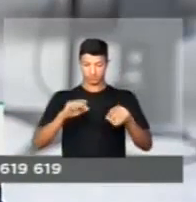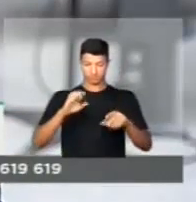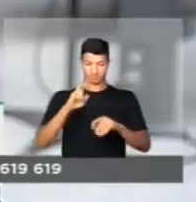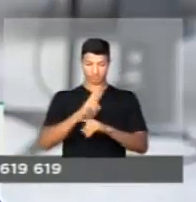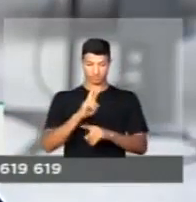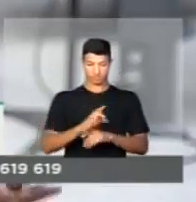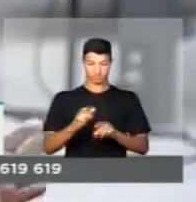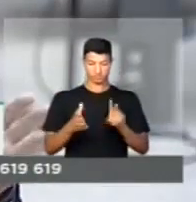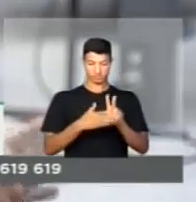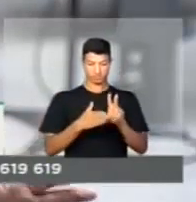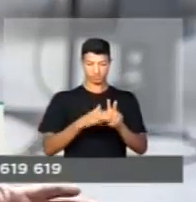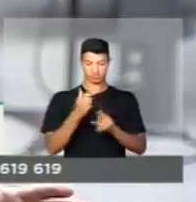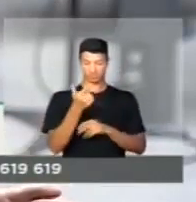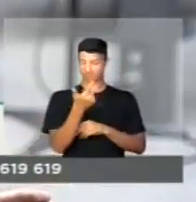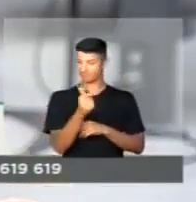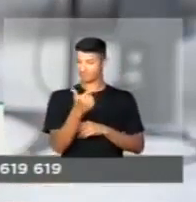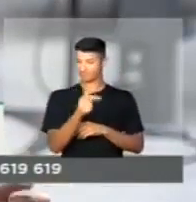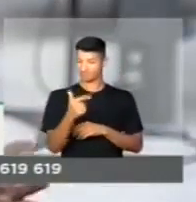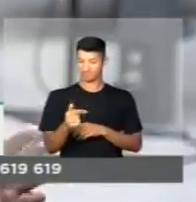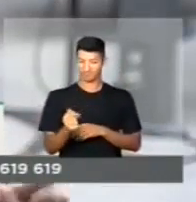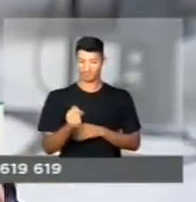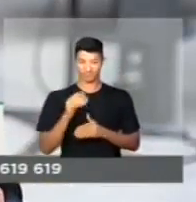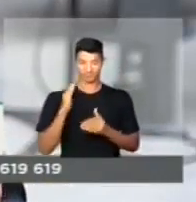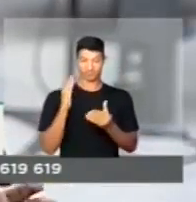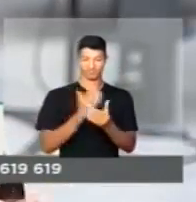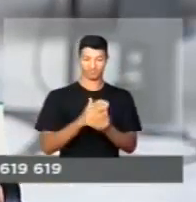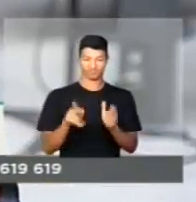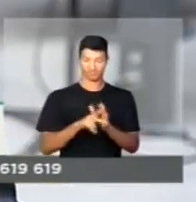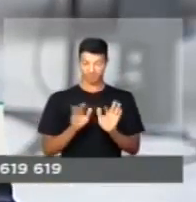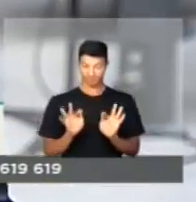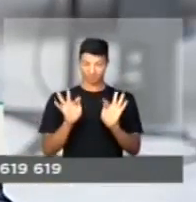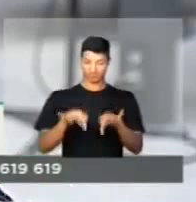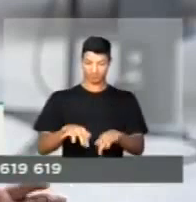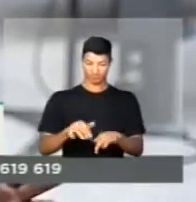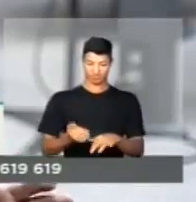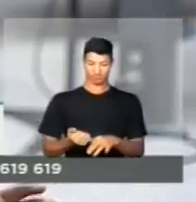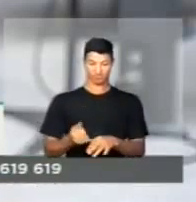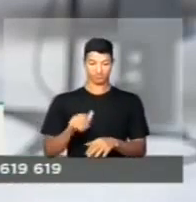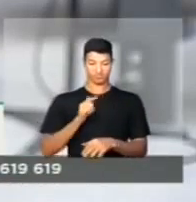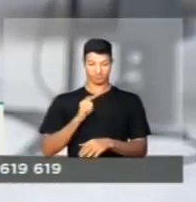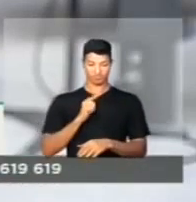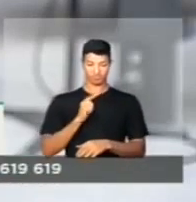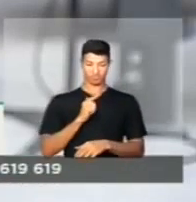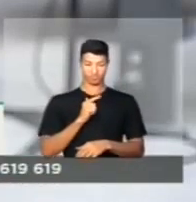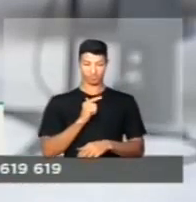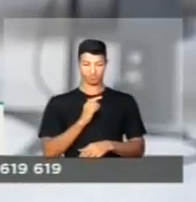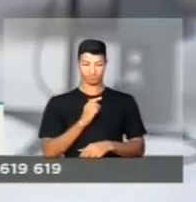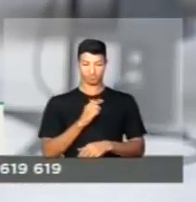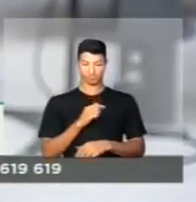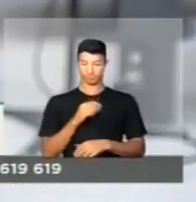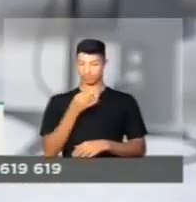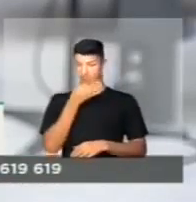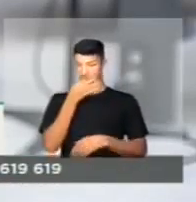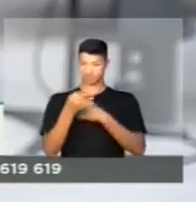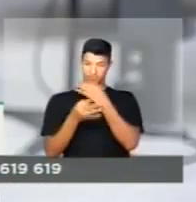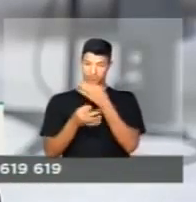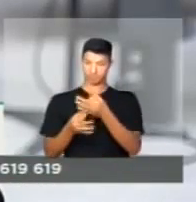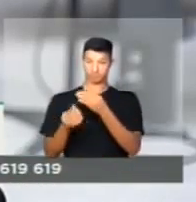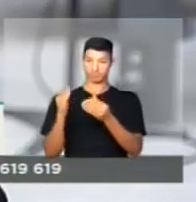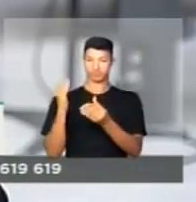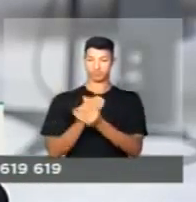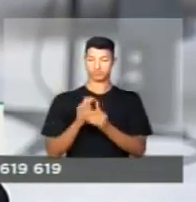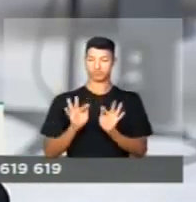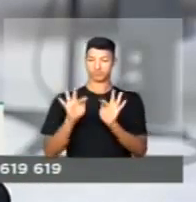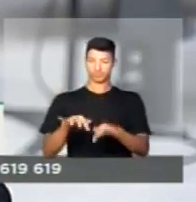indígenas sem ter o processo final, ter a posição desse